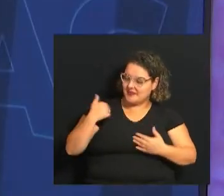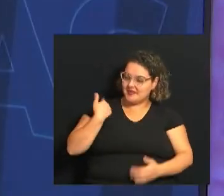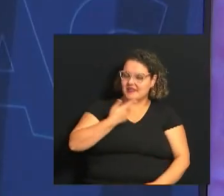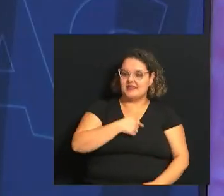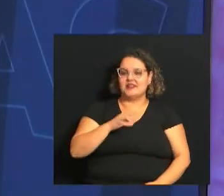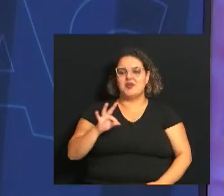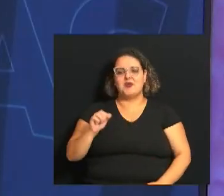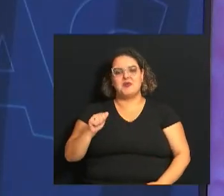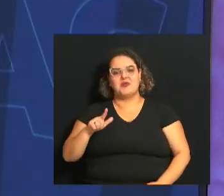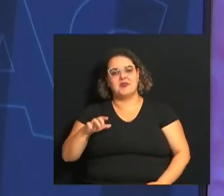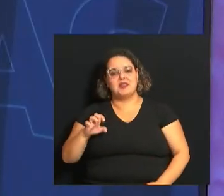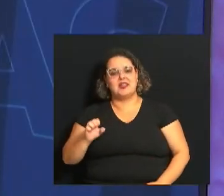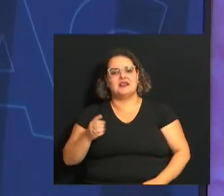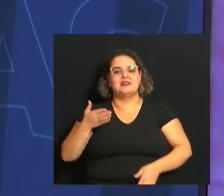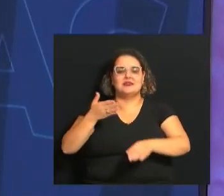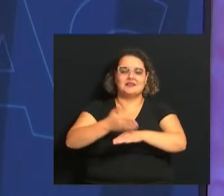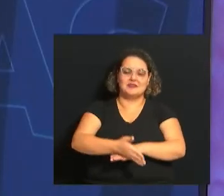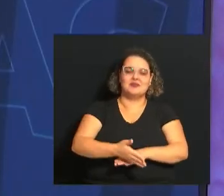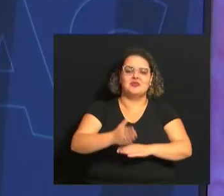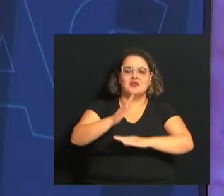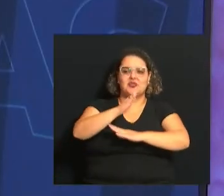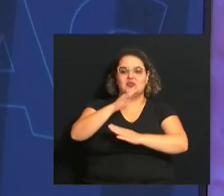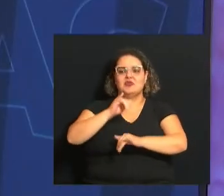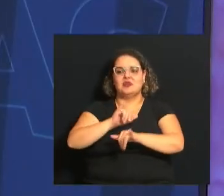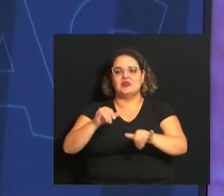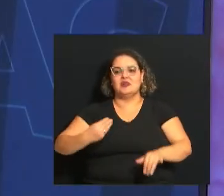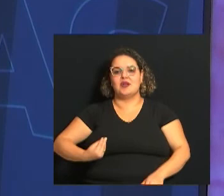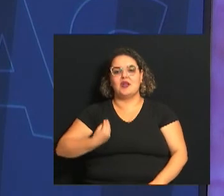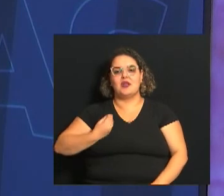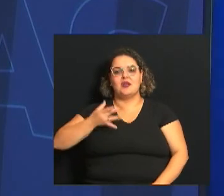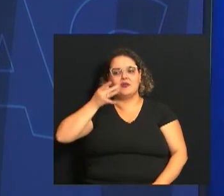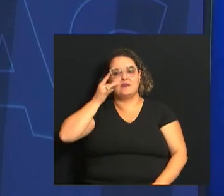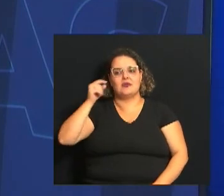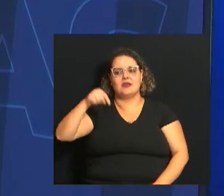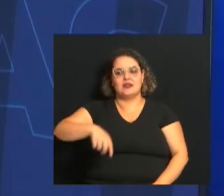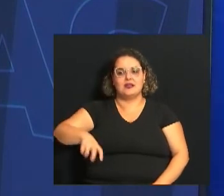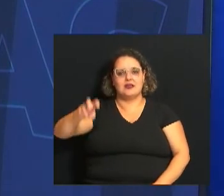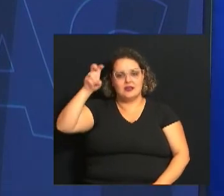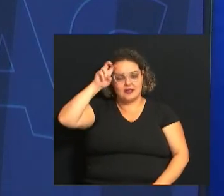Guaraci, participando aqui do Câmara Notícia ao vivo nesta quinta-feira,